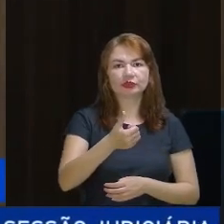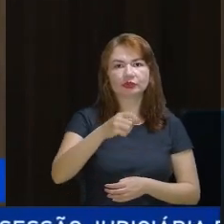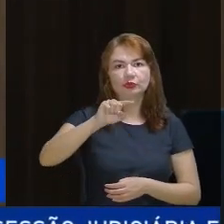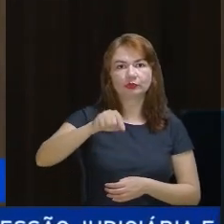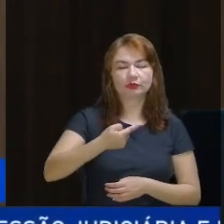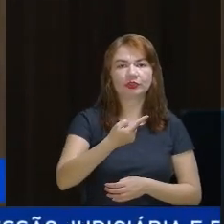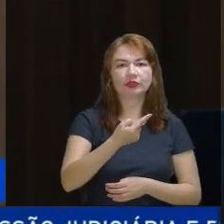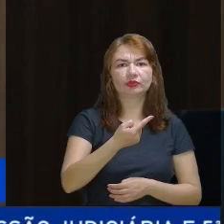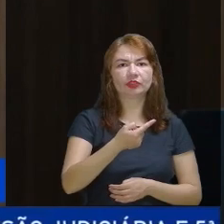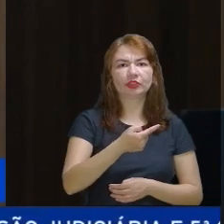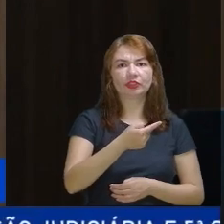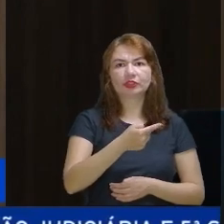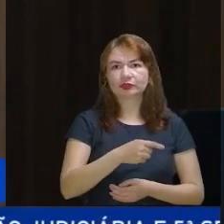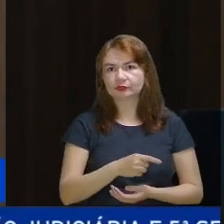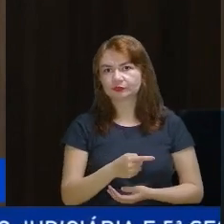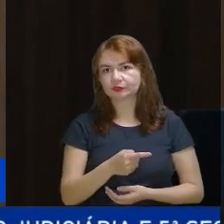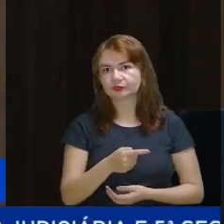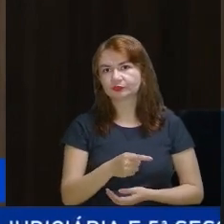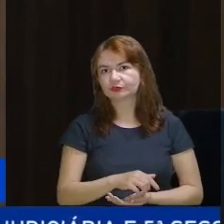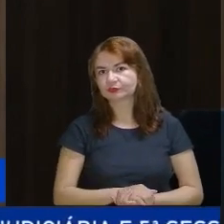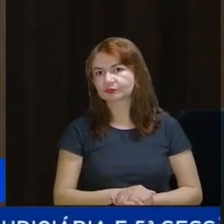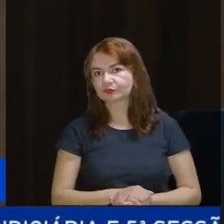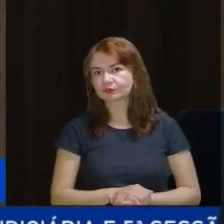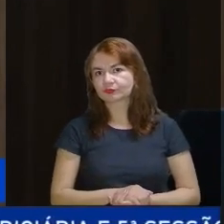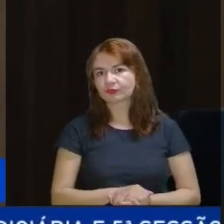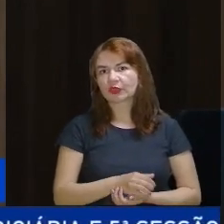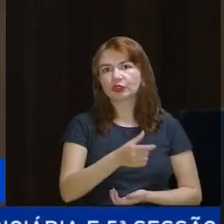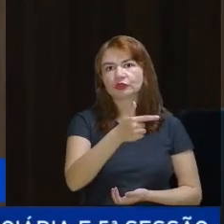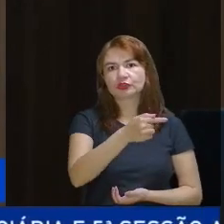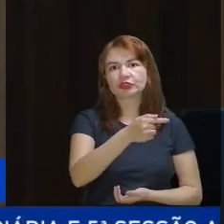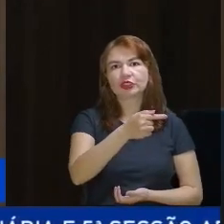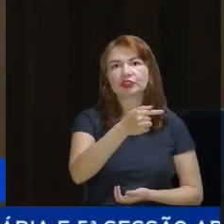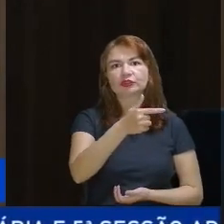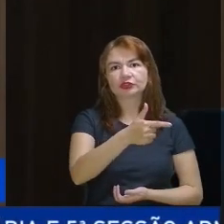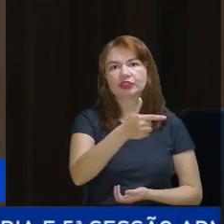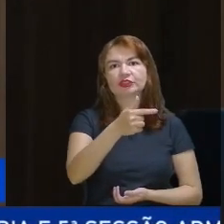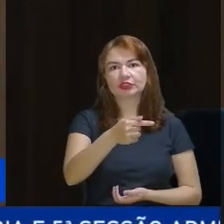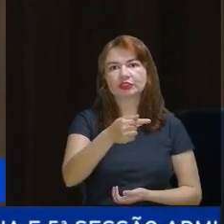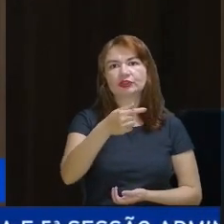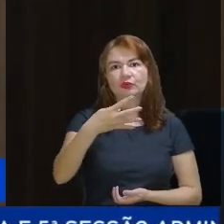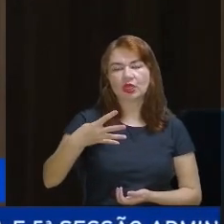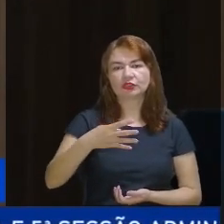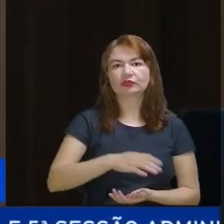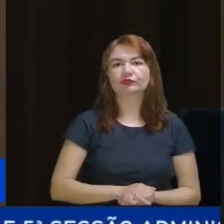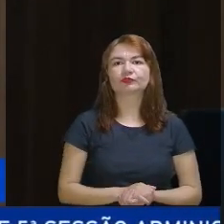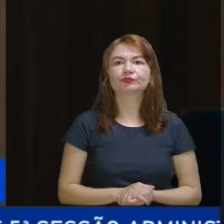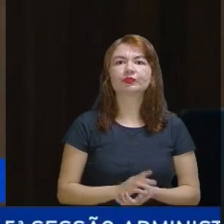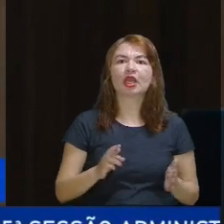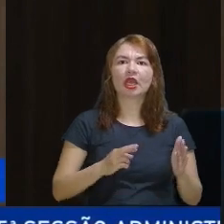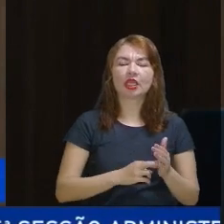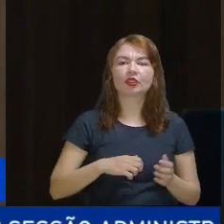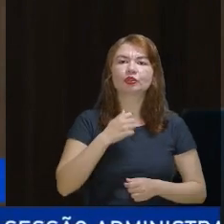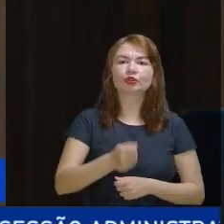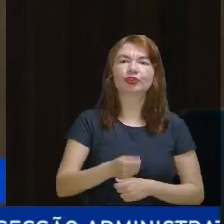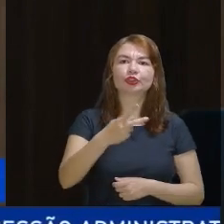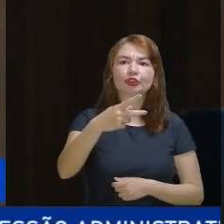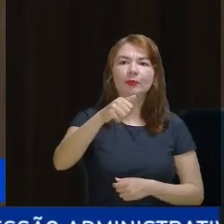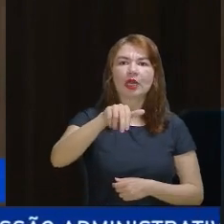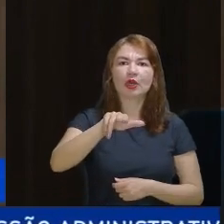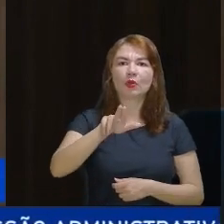601.274 de 2022, de Macapá, relator ainda o juiz Paulo Madeira, embargante